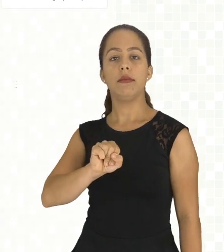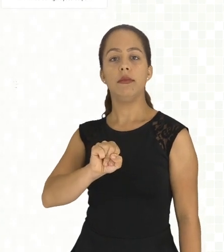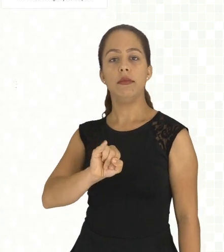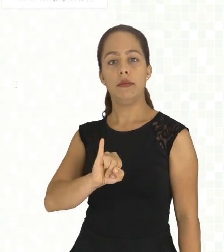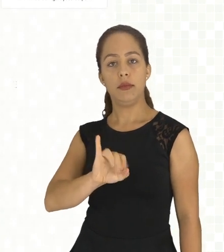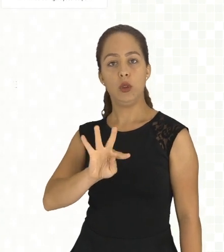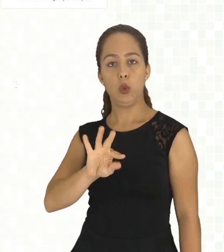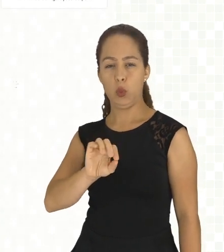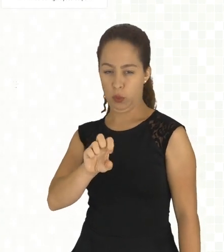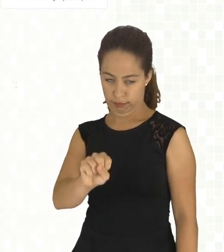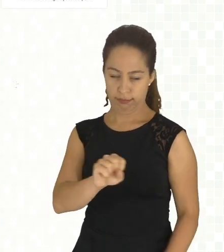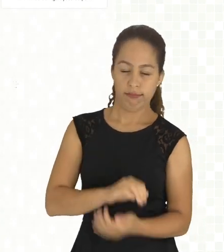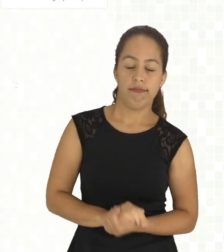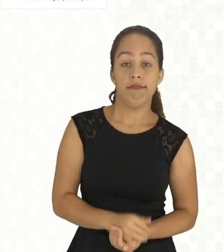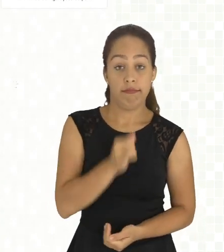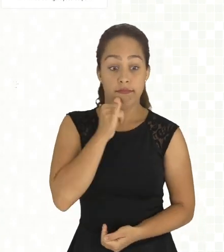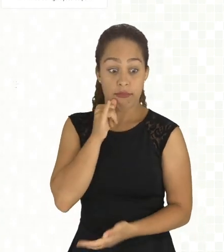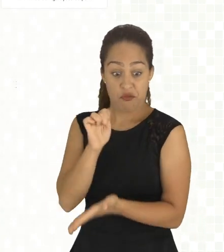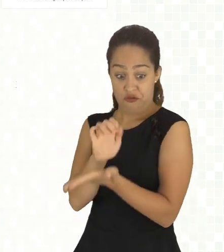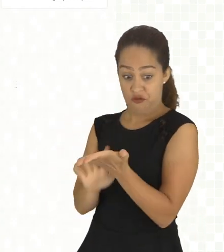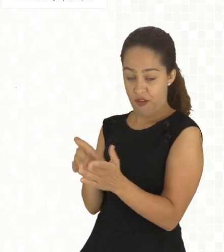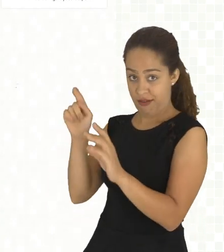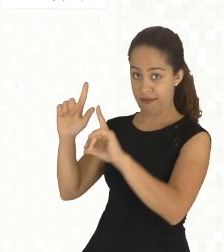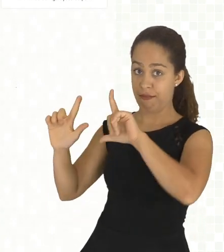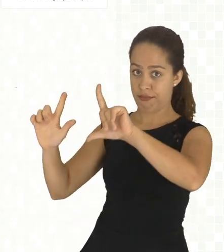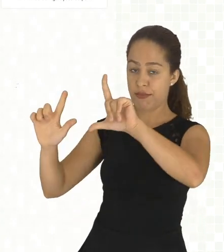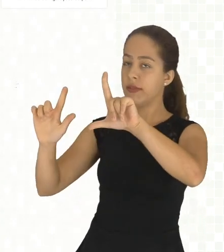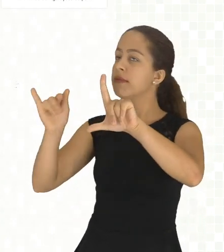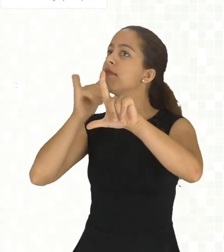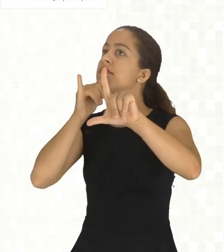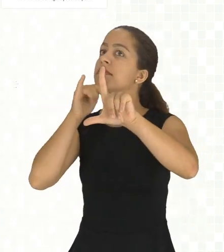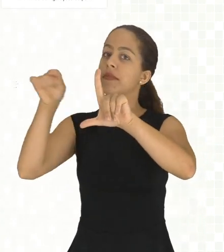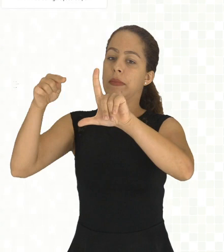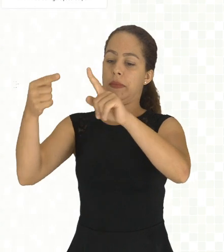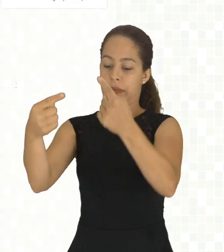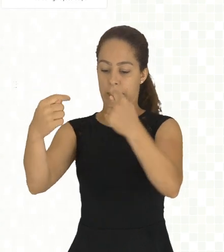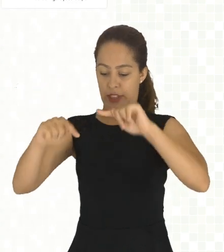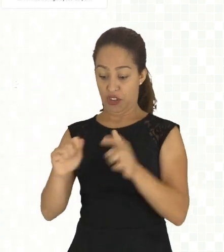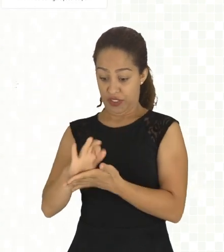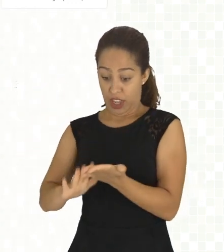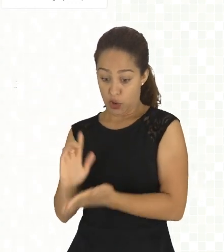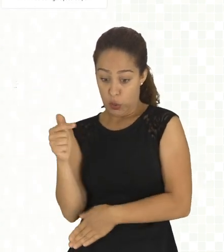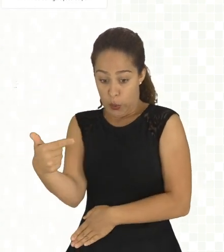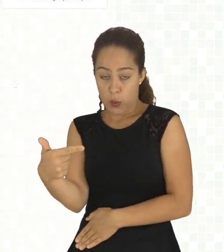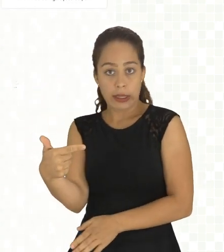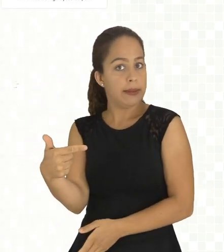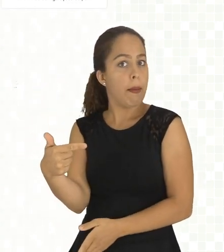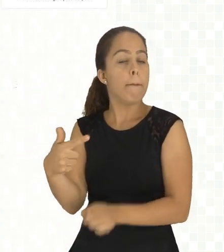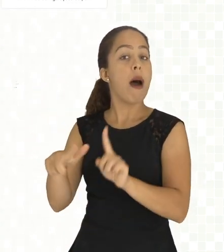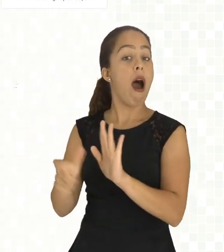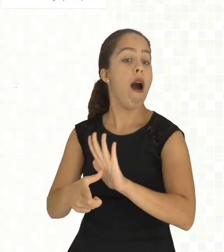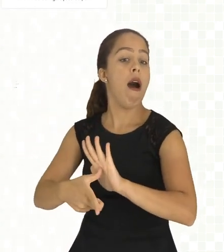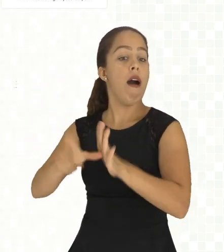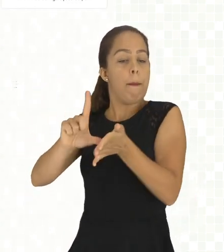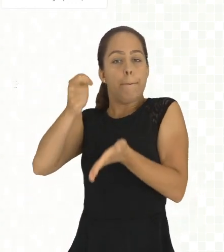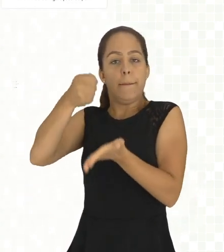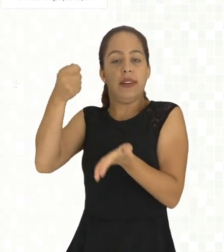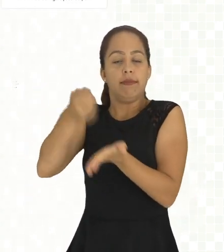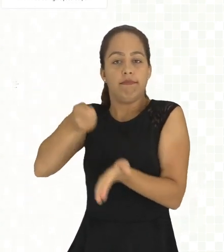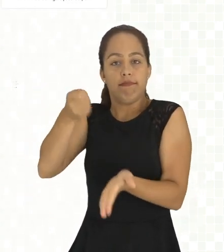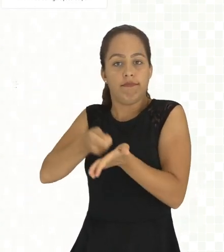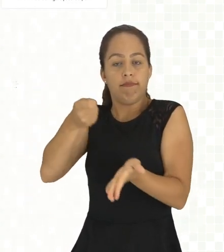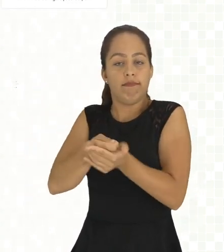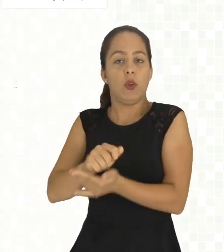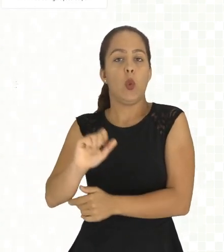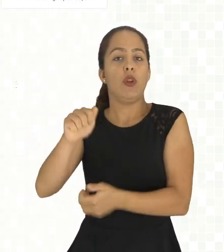aqui só pode ser realizada depois que você realizou atividade 1 e como você sabe disse